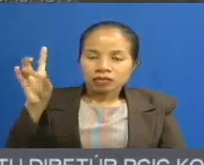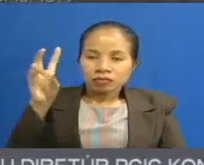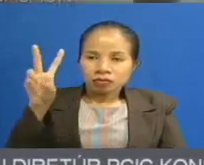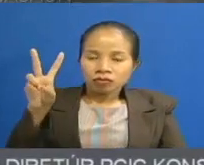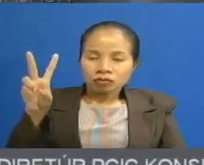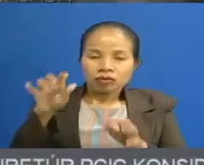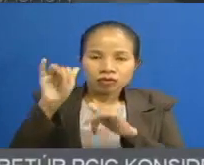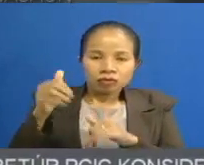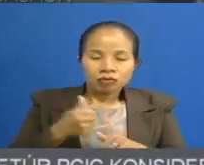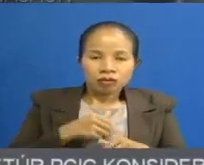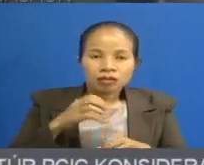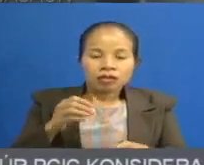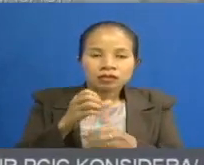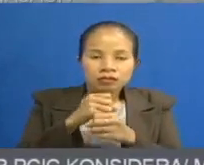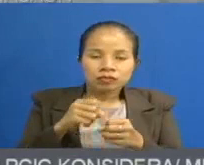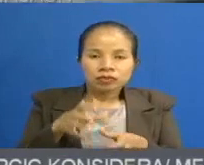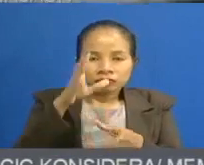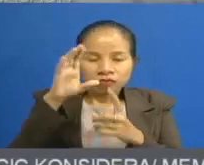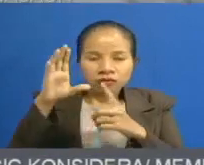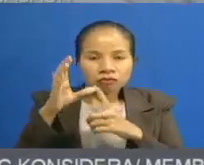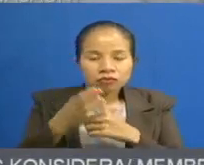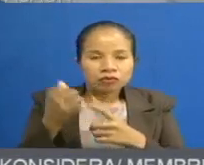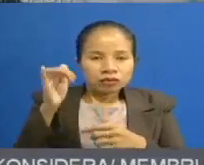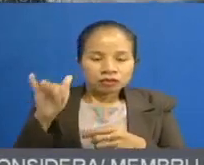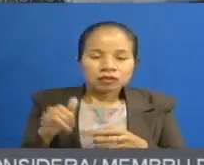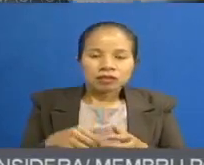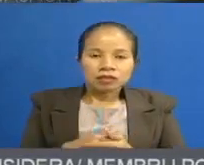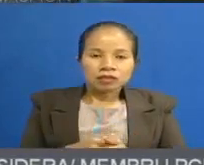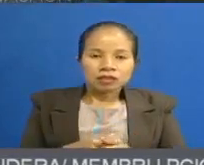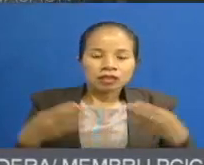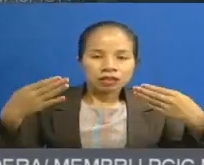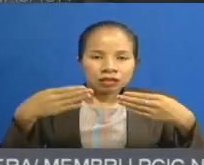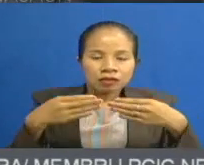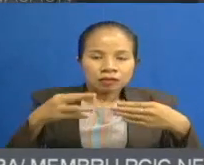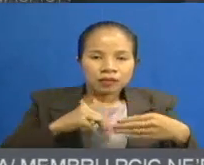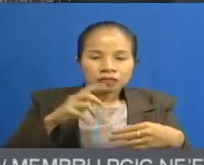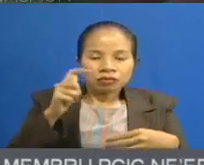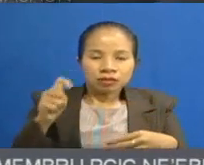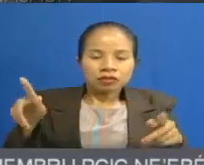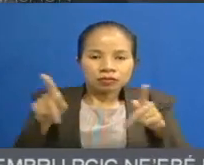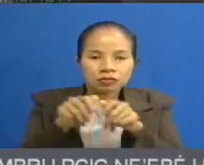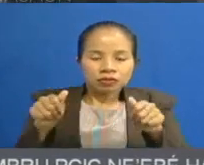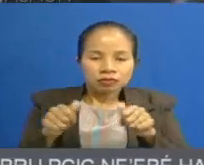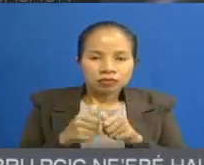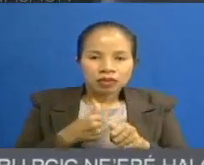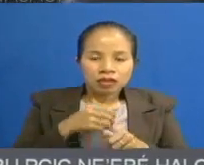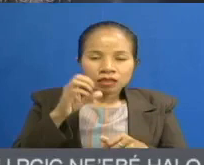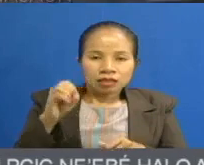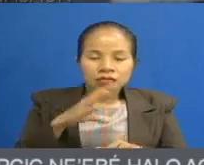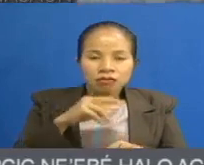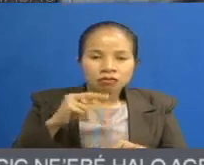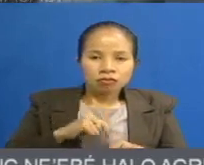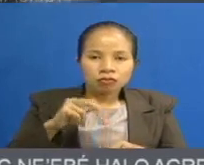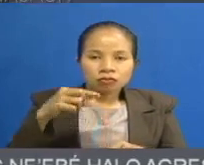to ihainaru sim husiliana insira ho sergala ia baliza entre suku manutasi posto administrativo ainaru nonunu